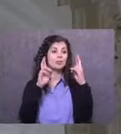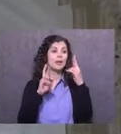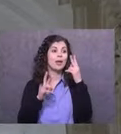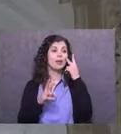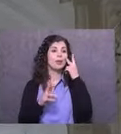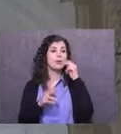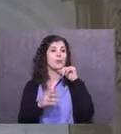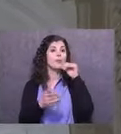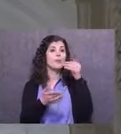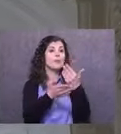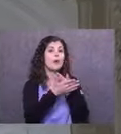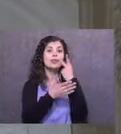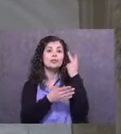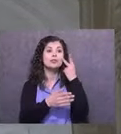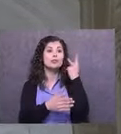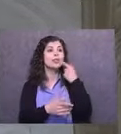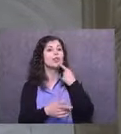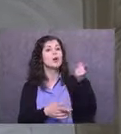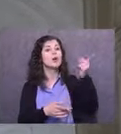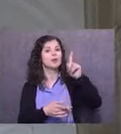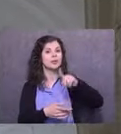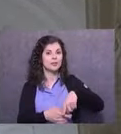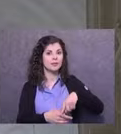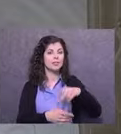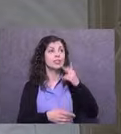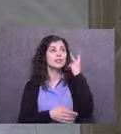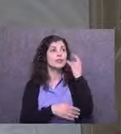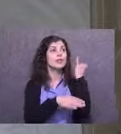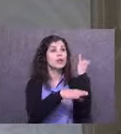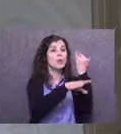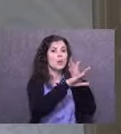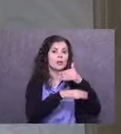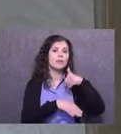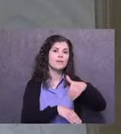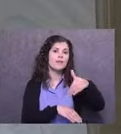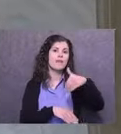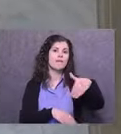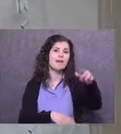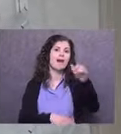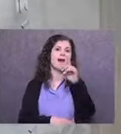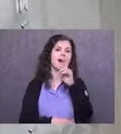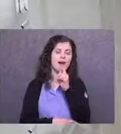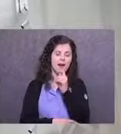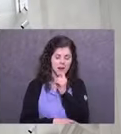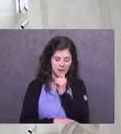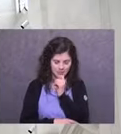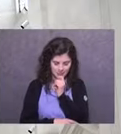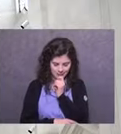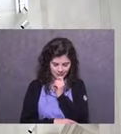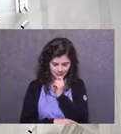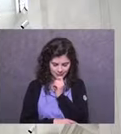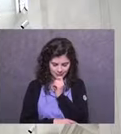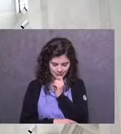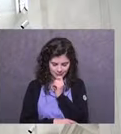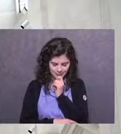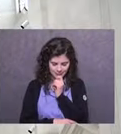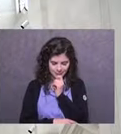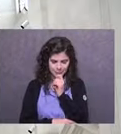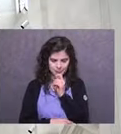dos mortos e a vida do mundo que há de vir. Amém.